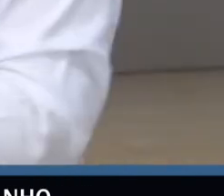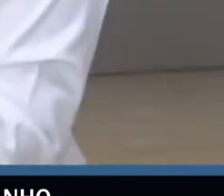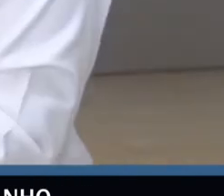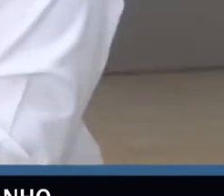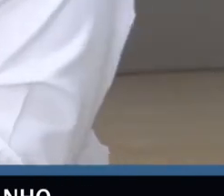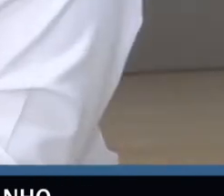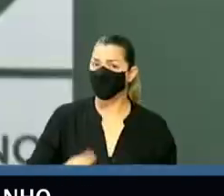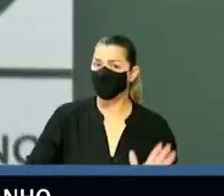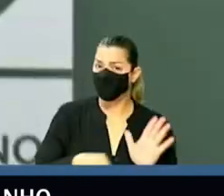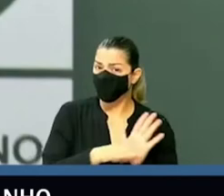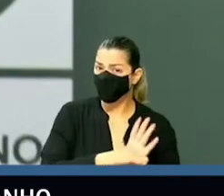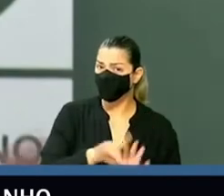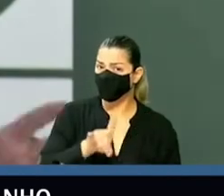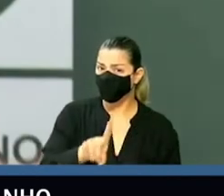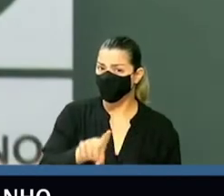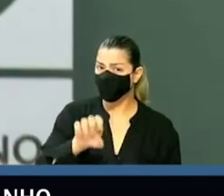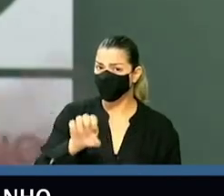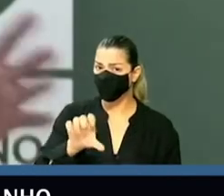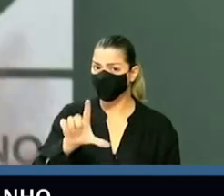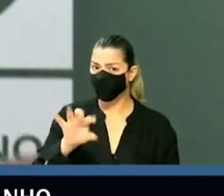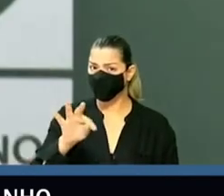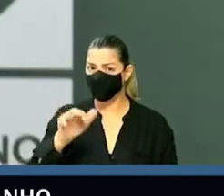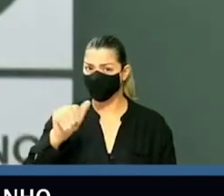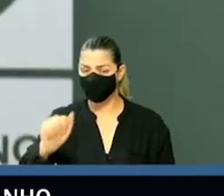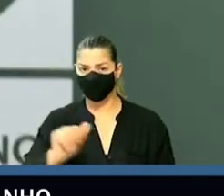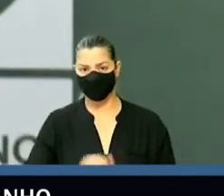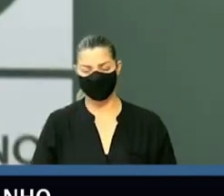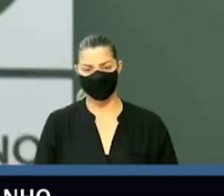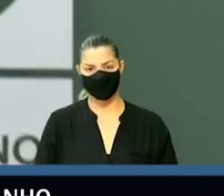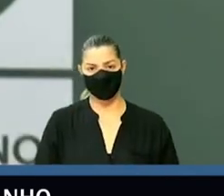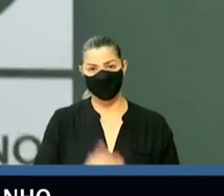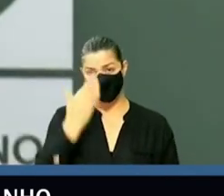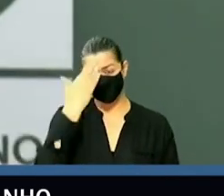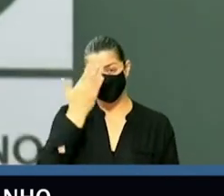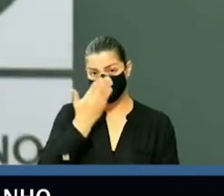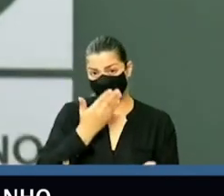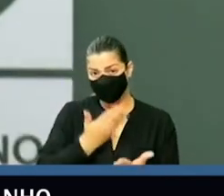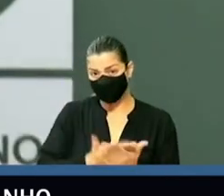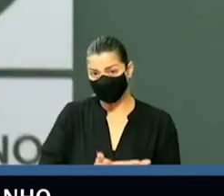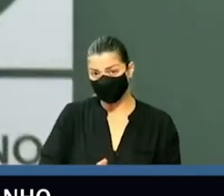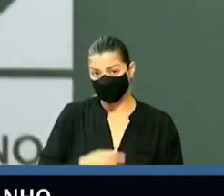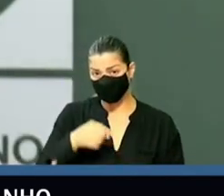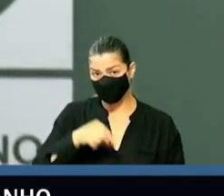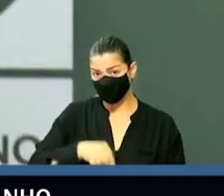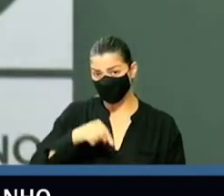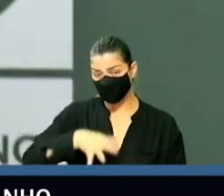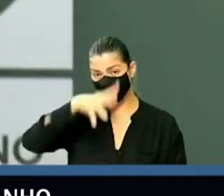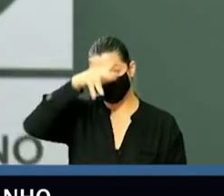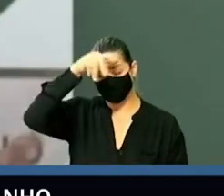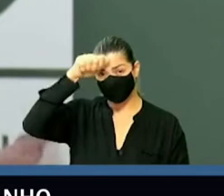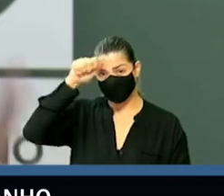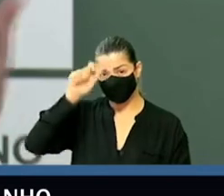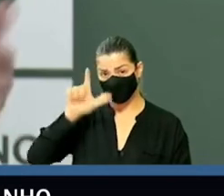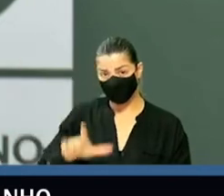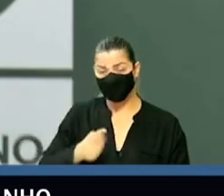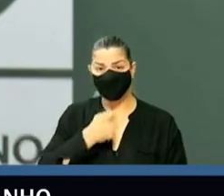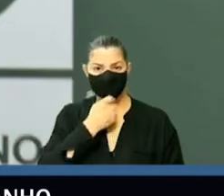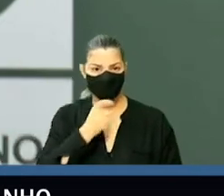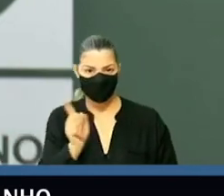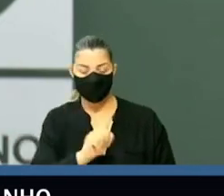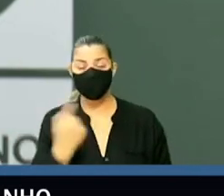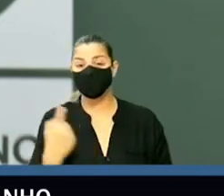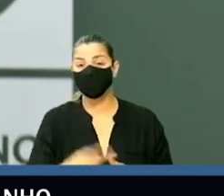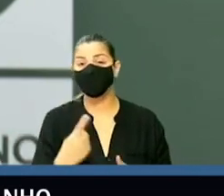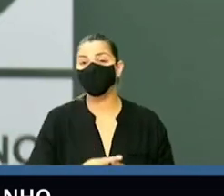das variantes. Acredito que ela não chegou ainda em Mato Grosso do Sul por causa do processo de vacinação